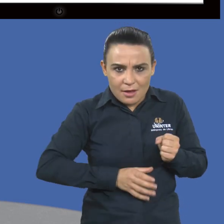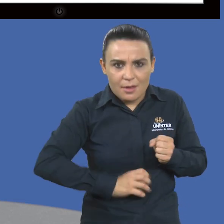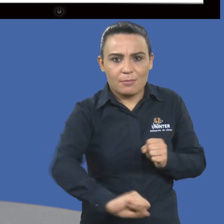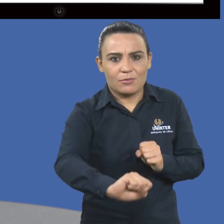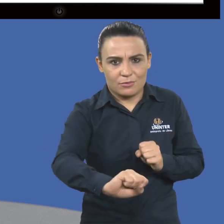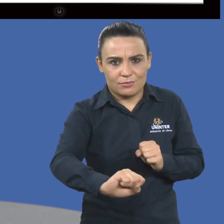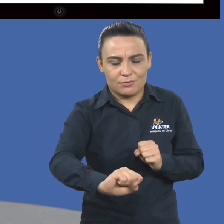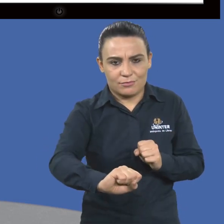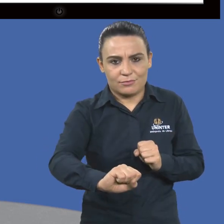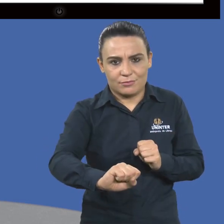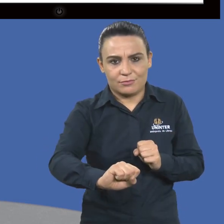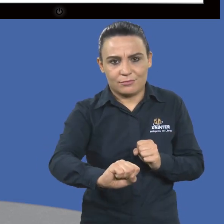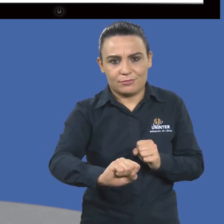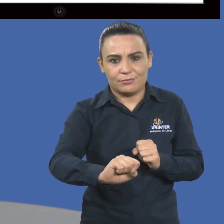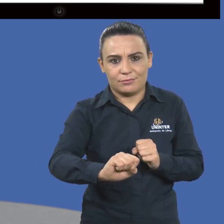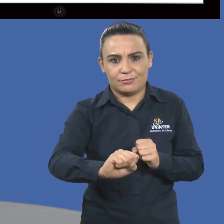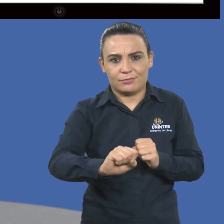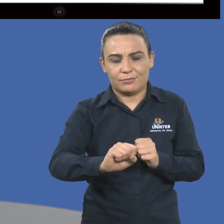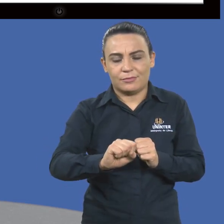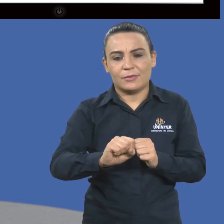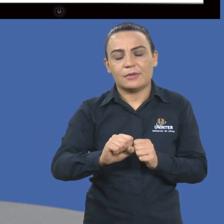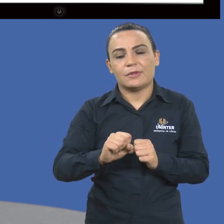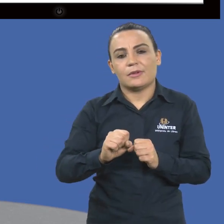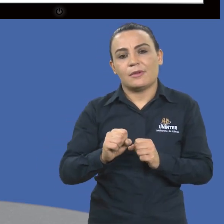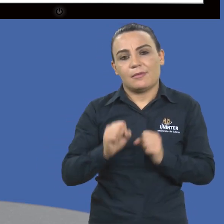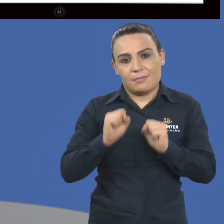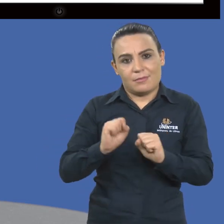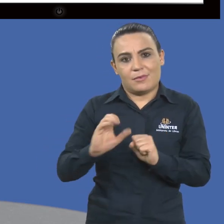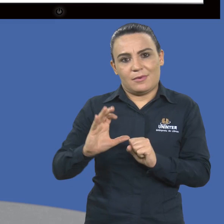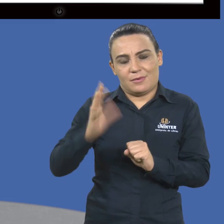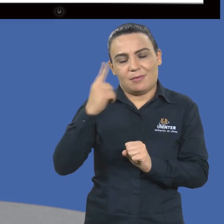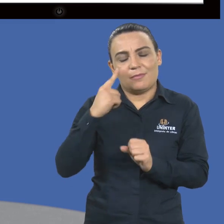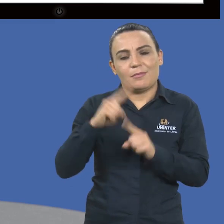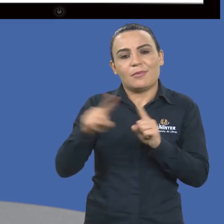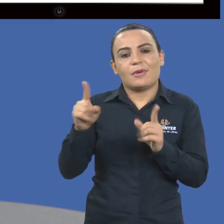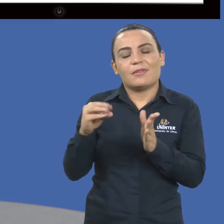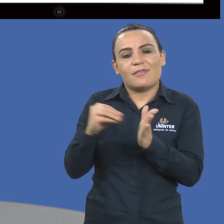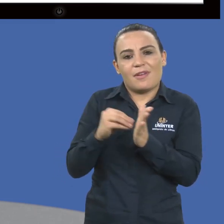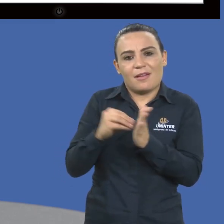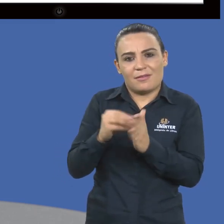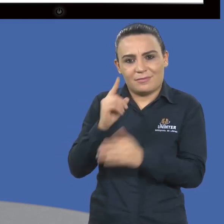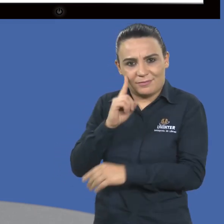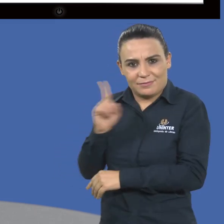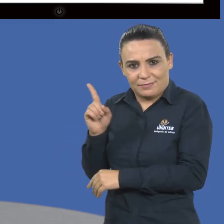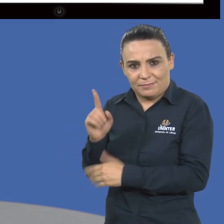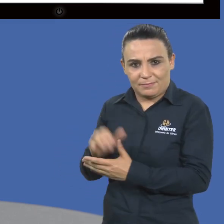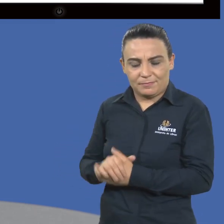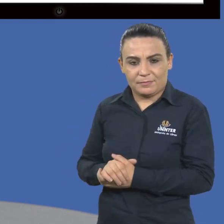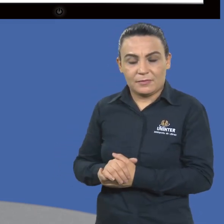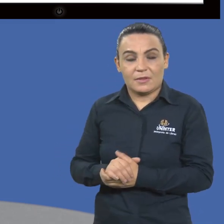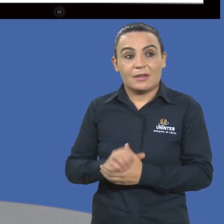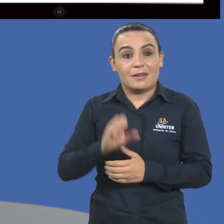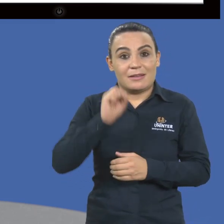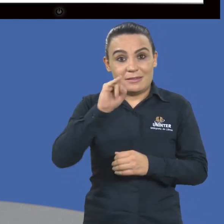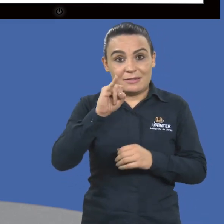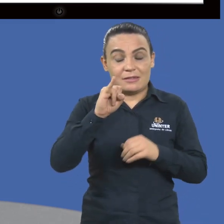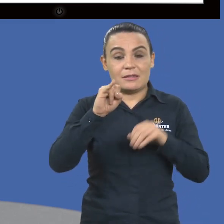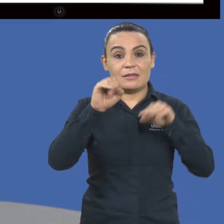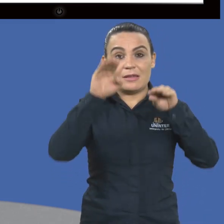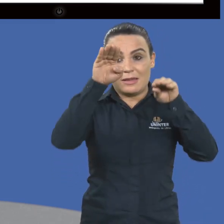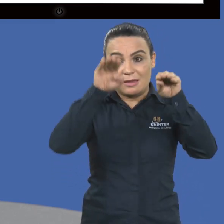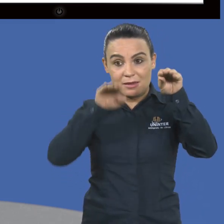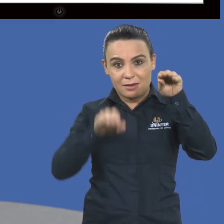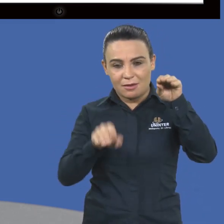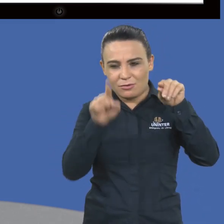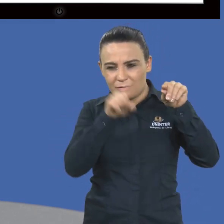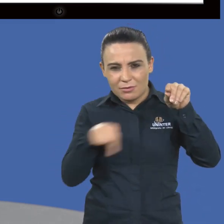aborto. É a chamada monossomia do cromossomo 21. Mas, se a célula